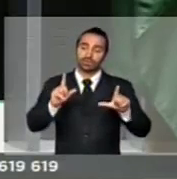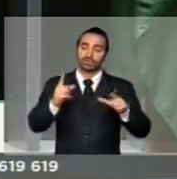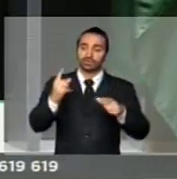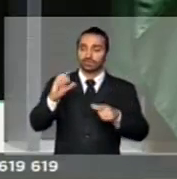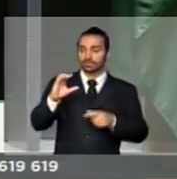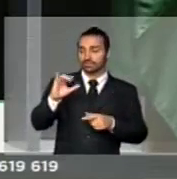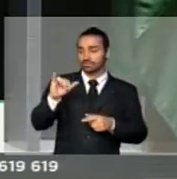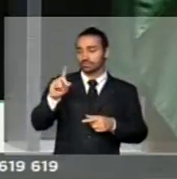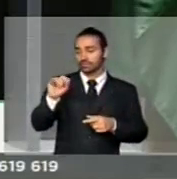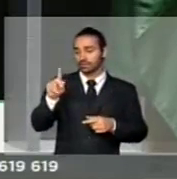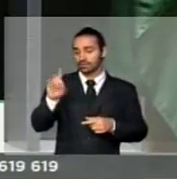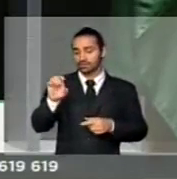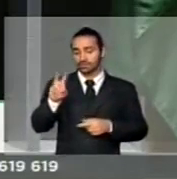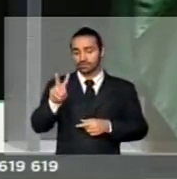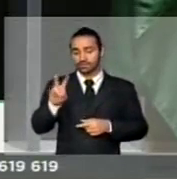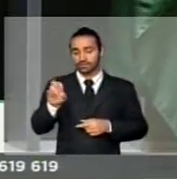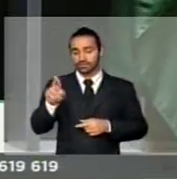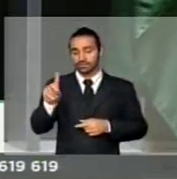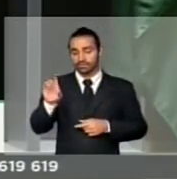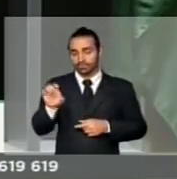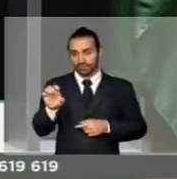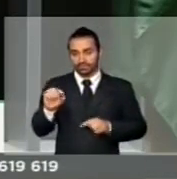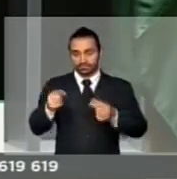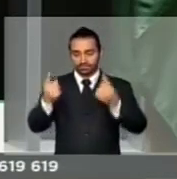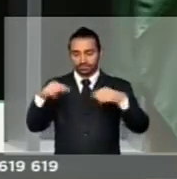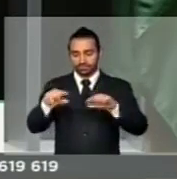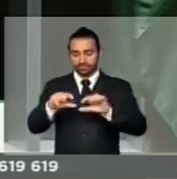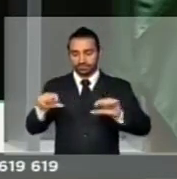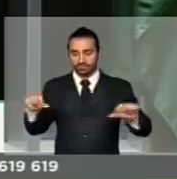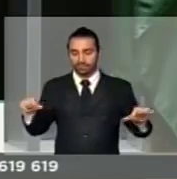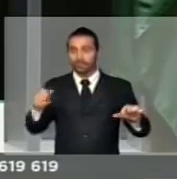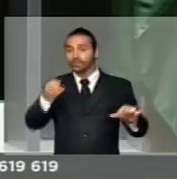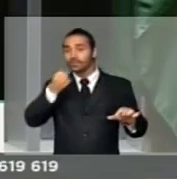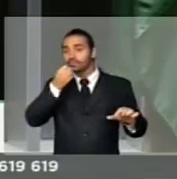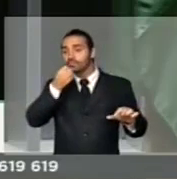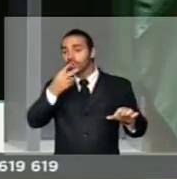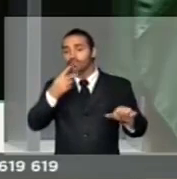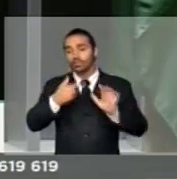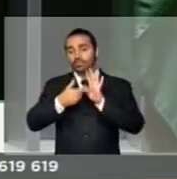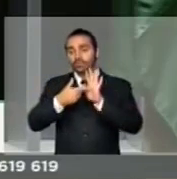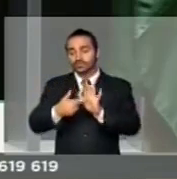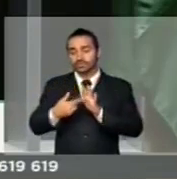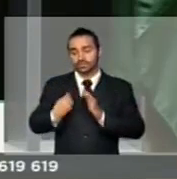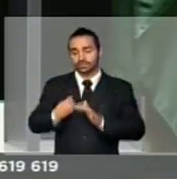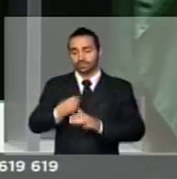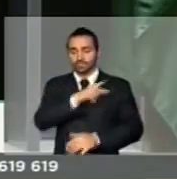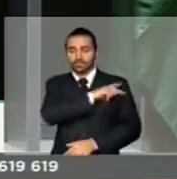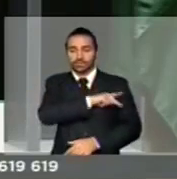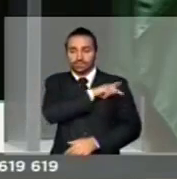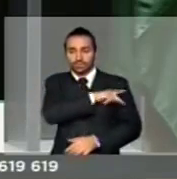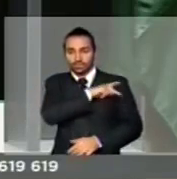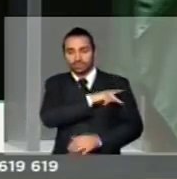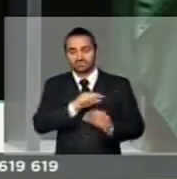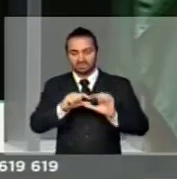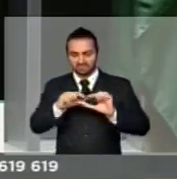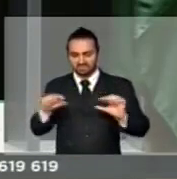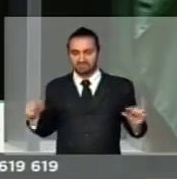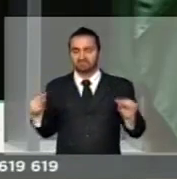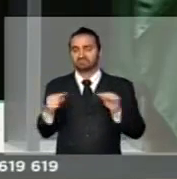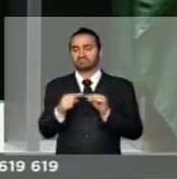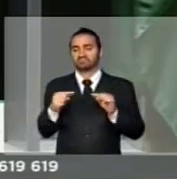com o slogan "A Boa Imagem do Piauí", slogan também muito bem colocado,